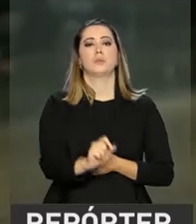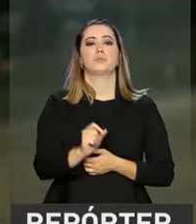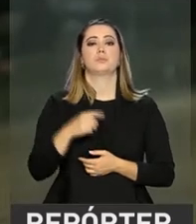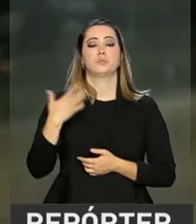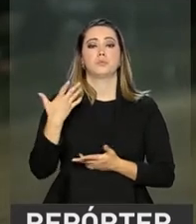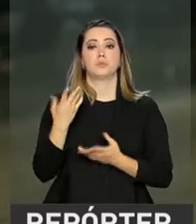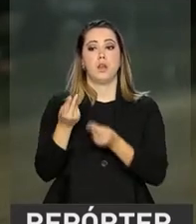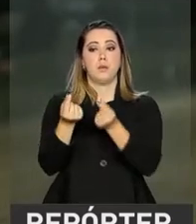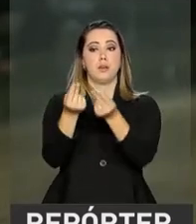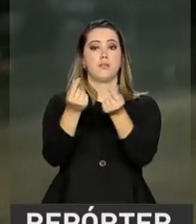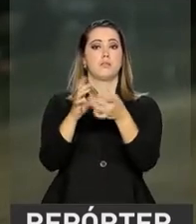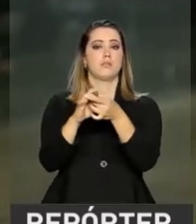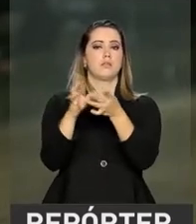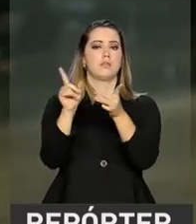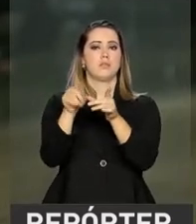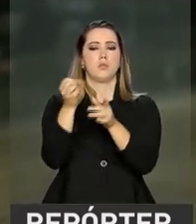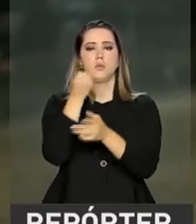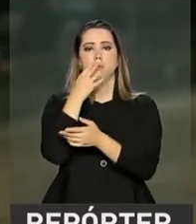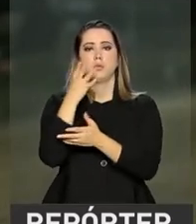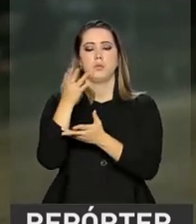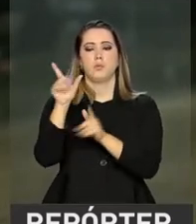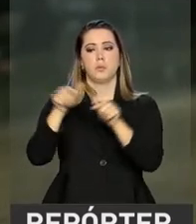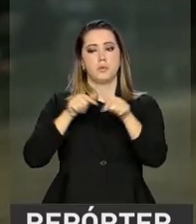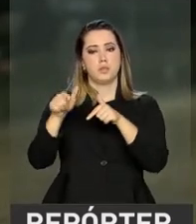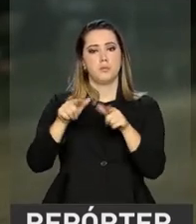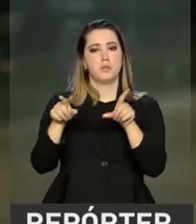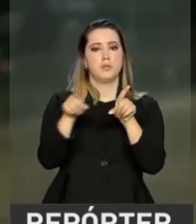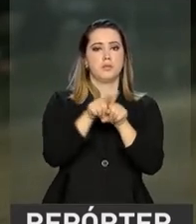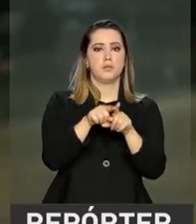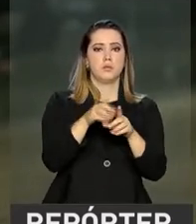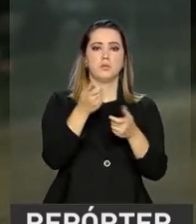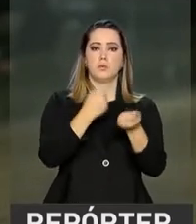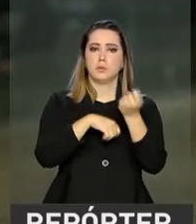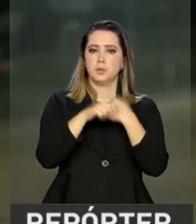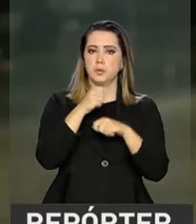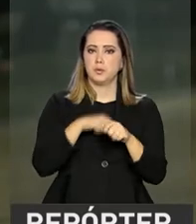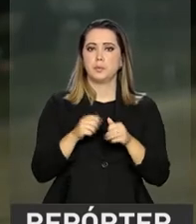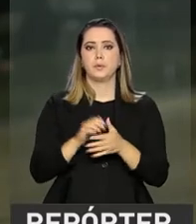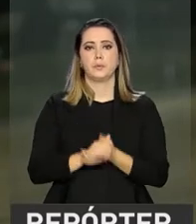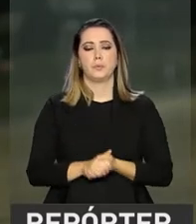pasep é boa para o trabalhador e para a economia